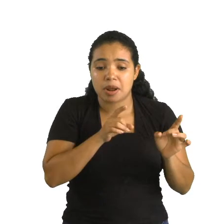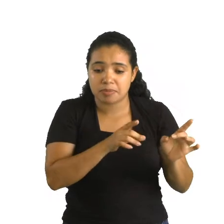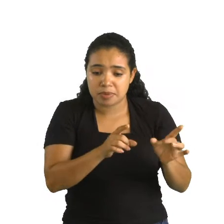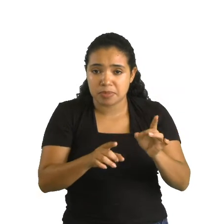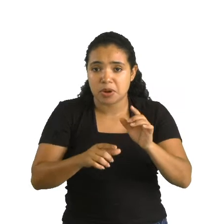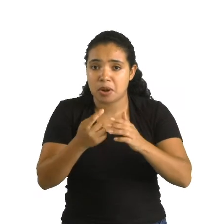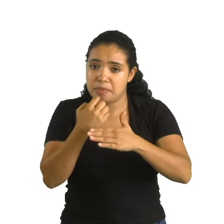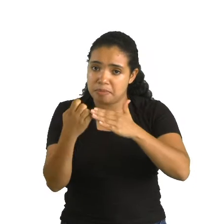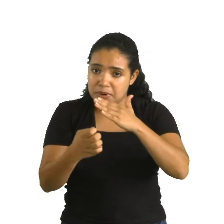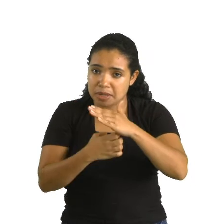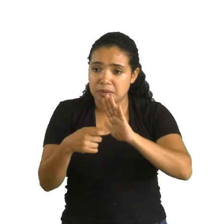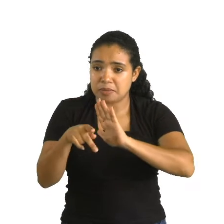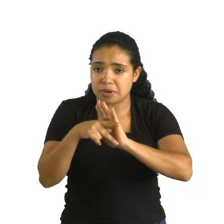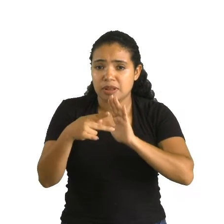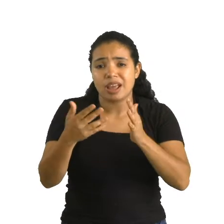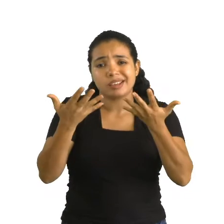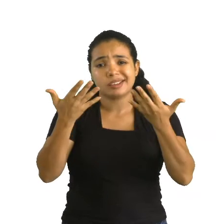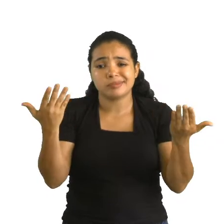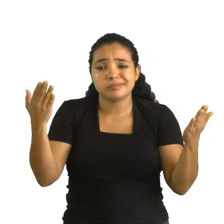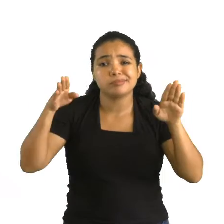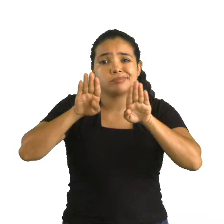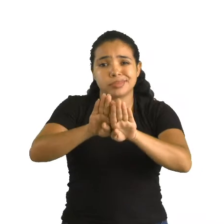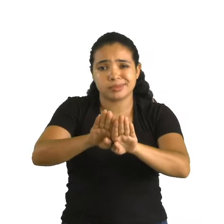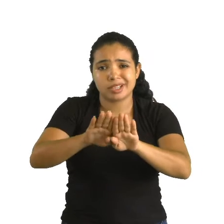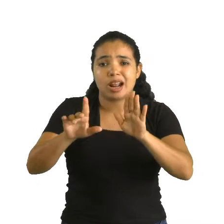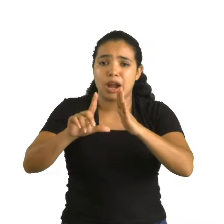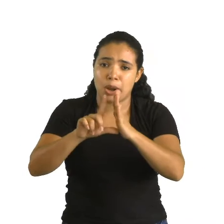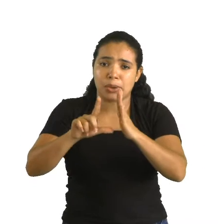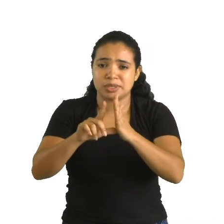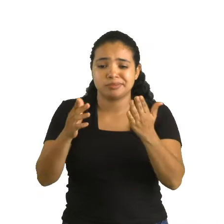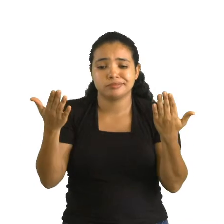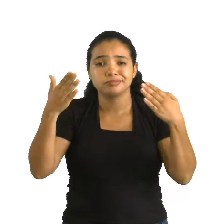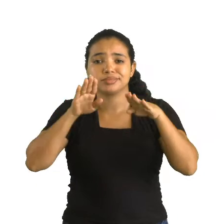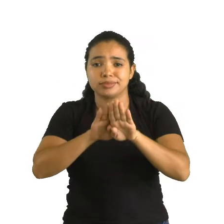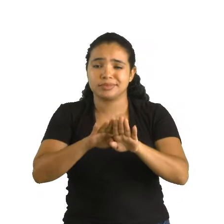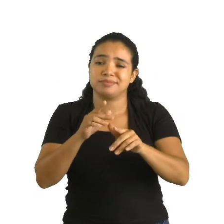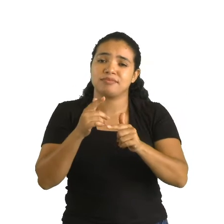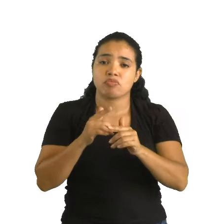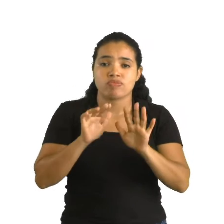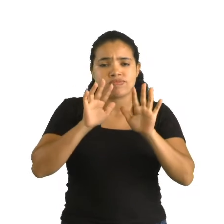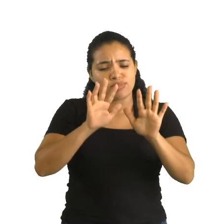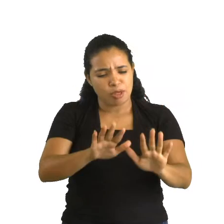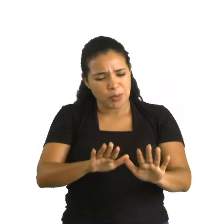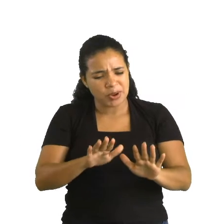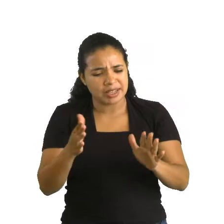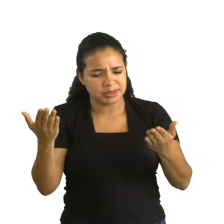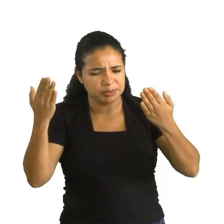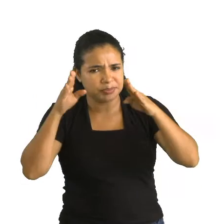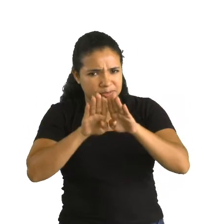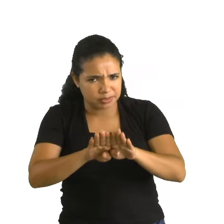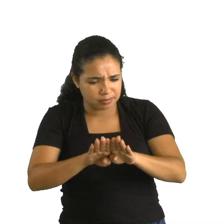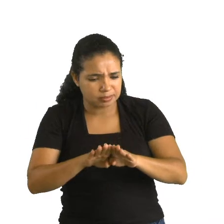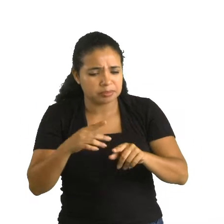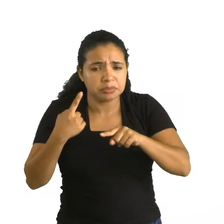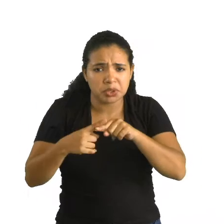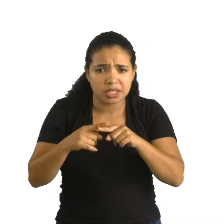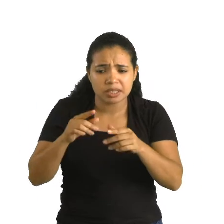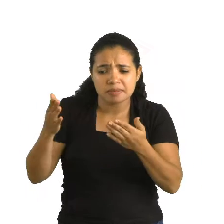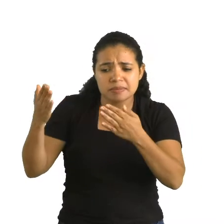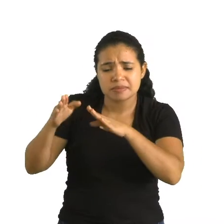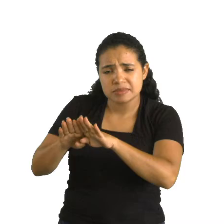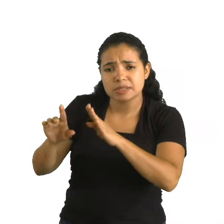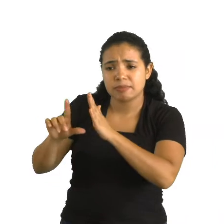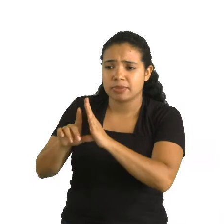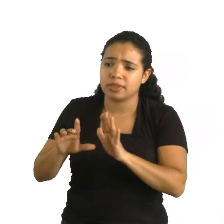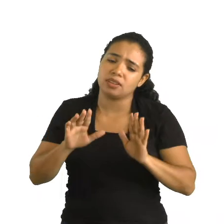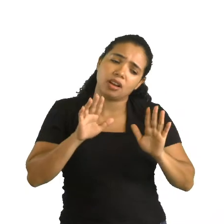estava até pensando em fechar sua lojinha na floresta. Ué, Dona Raposa, você está fechando a sua lojinha?